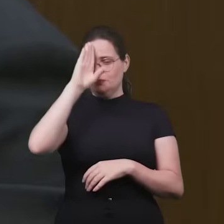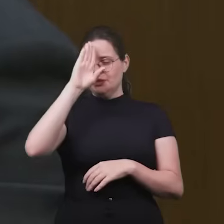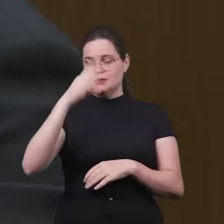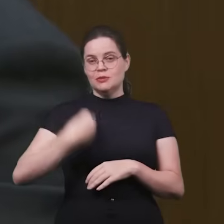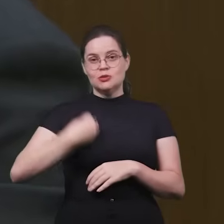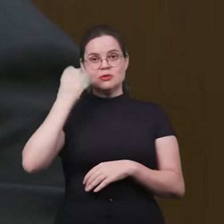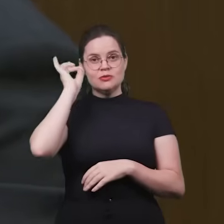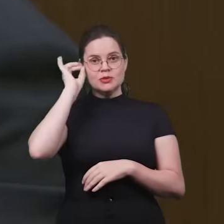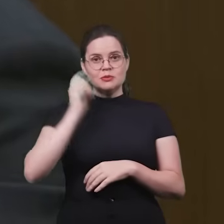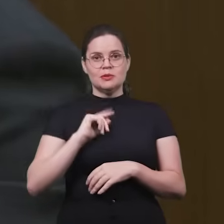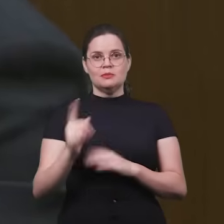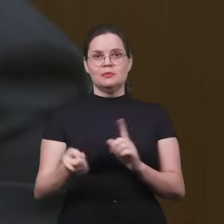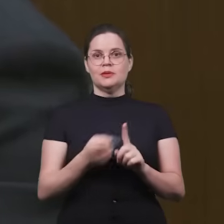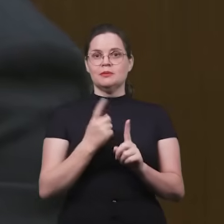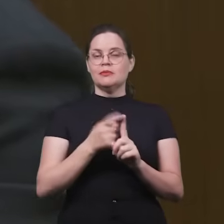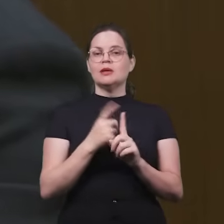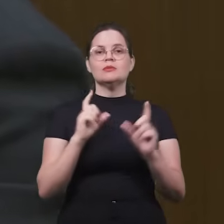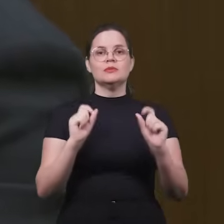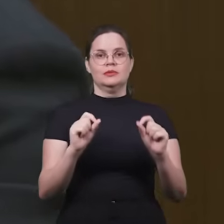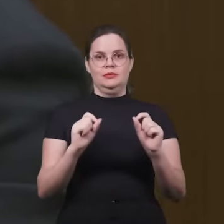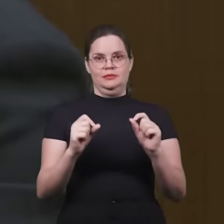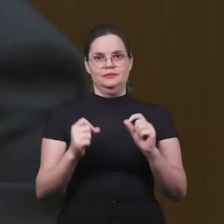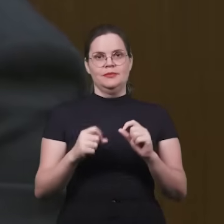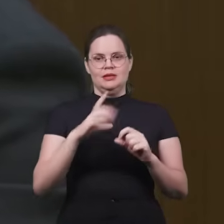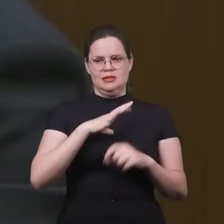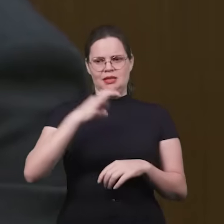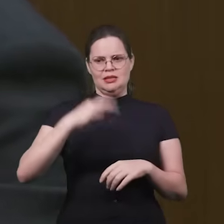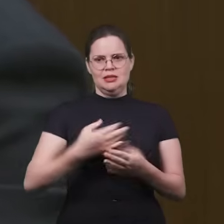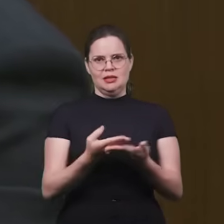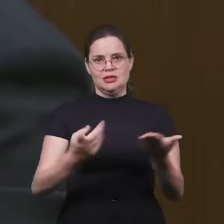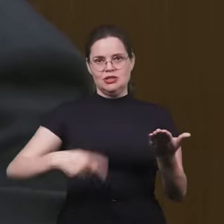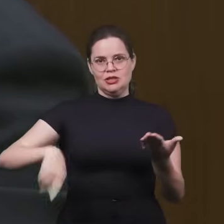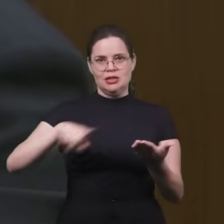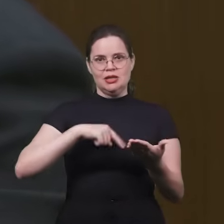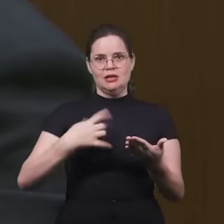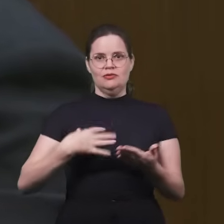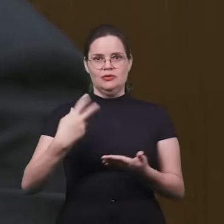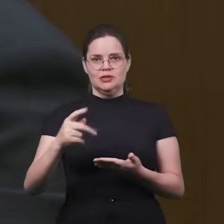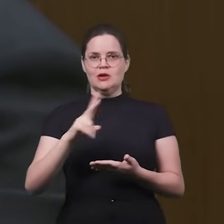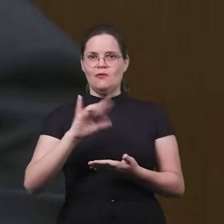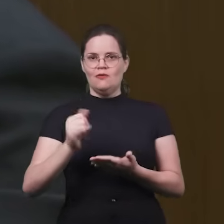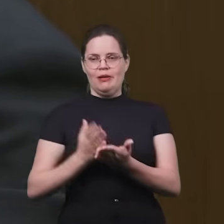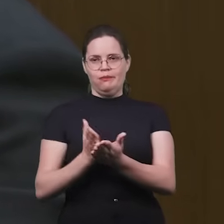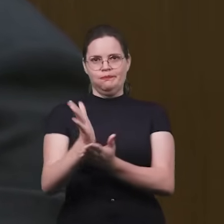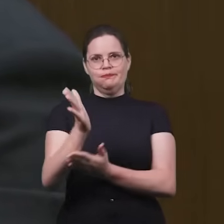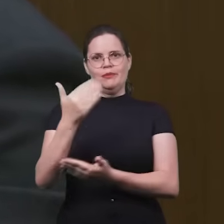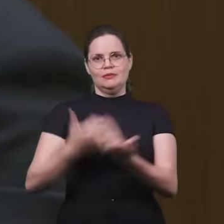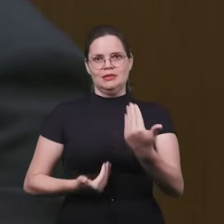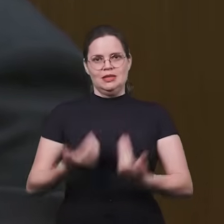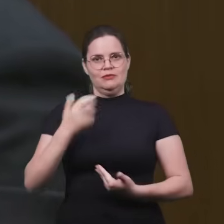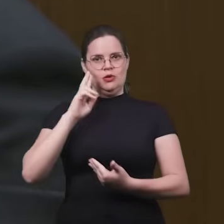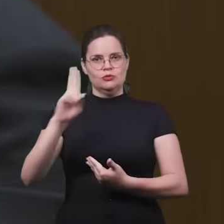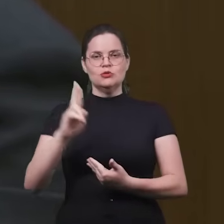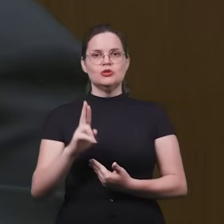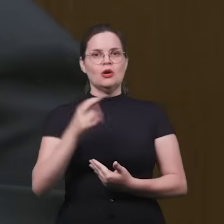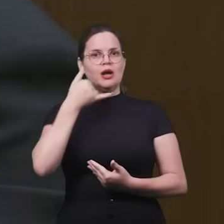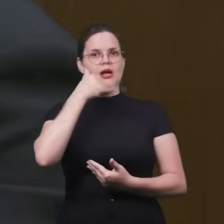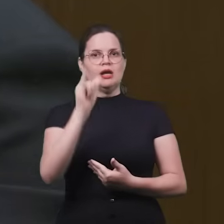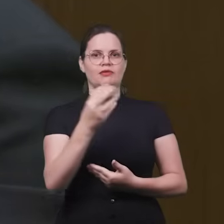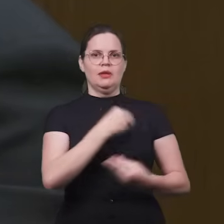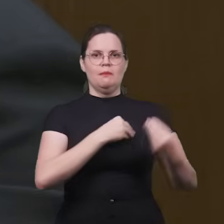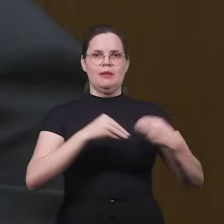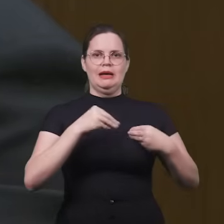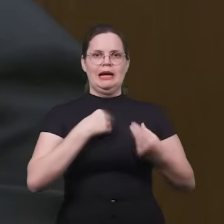dar. Primeiro, é ele que garante que seus filhos não serão escravos do pecado, né? Primeiro aspecto. E é ele